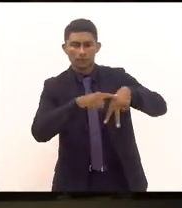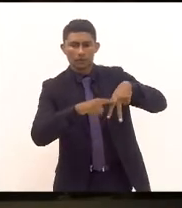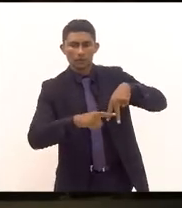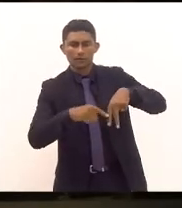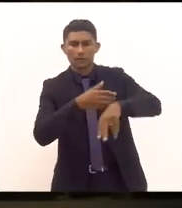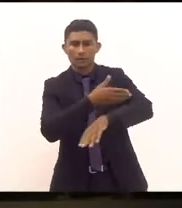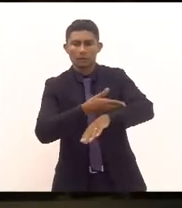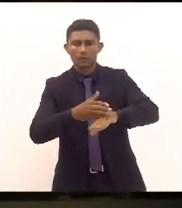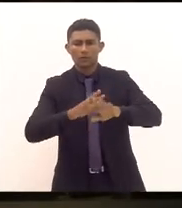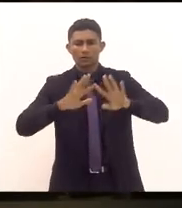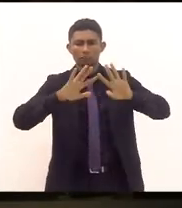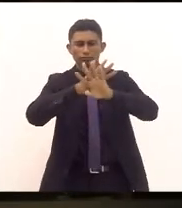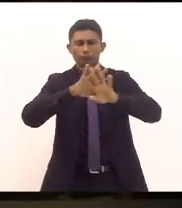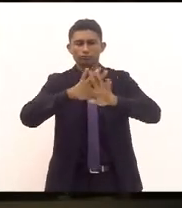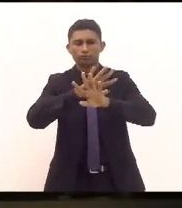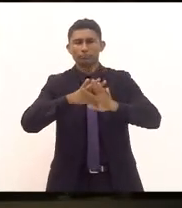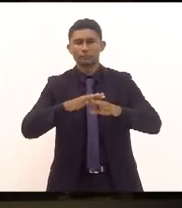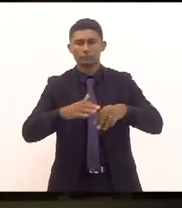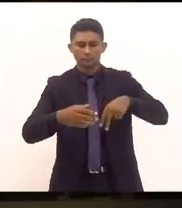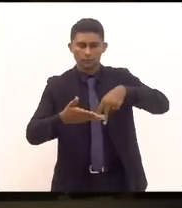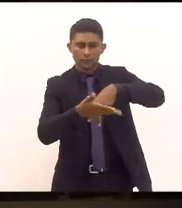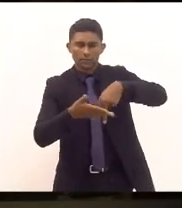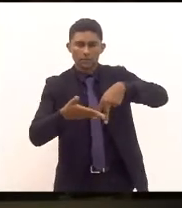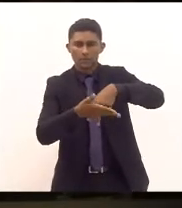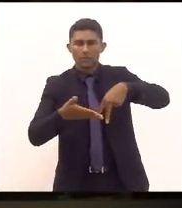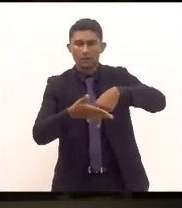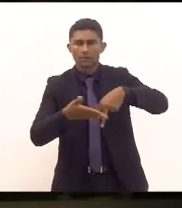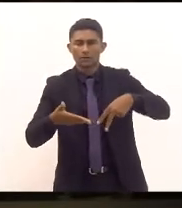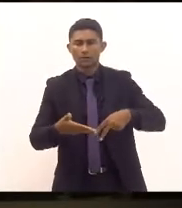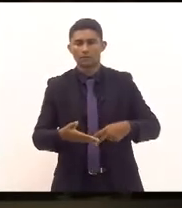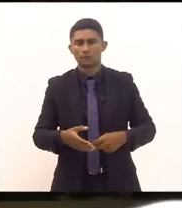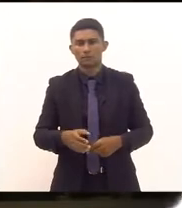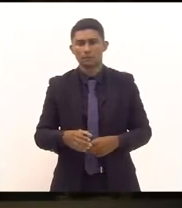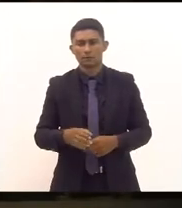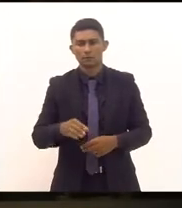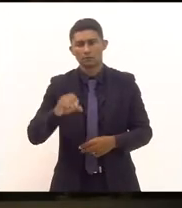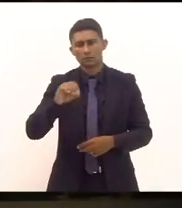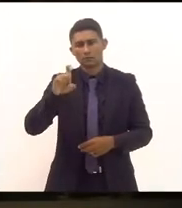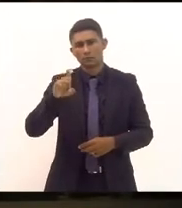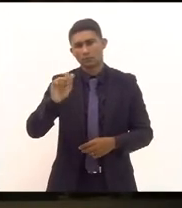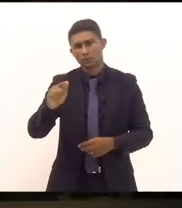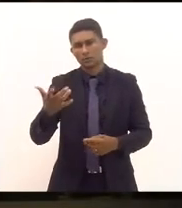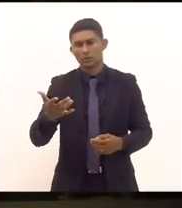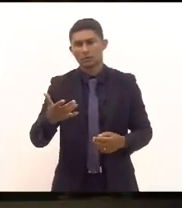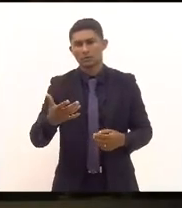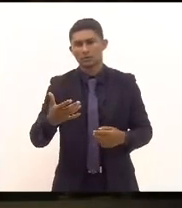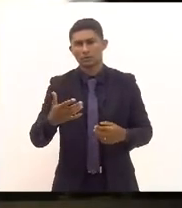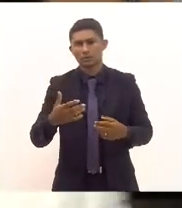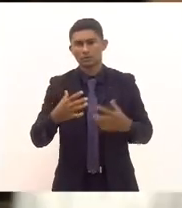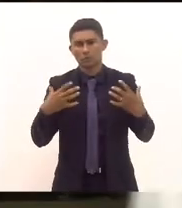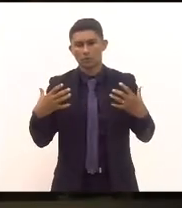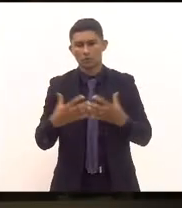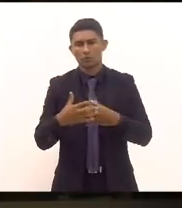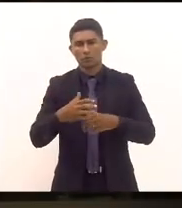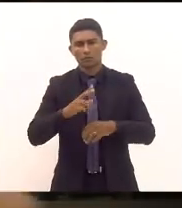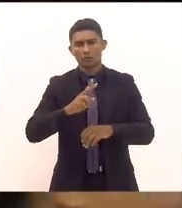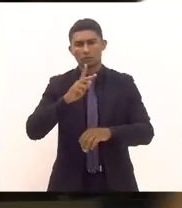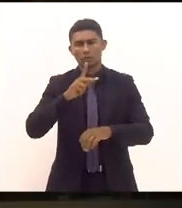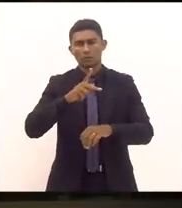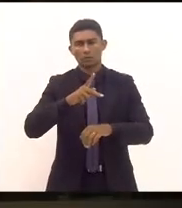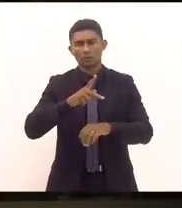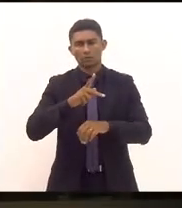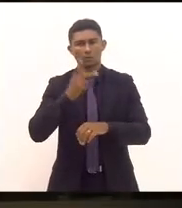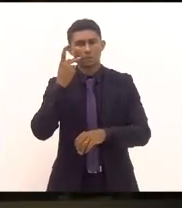rendada saia curta estampada o chá e coração prateada nas